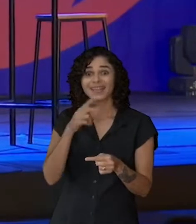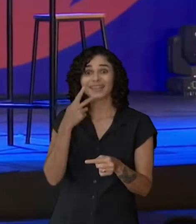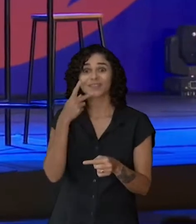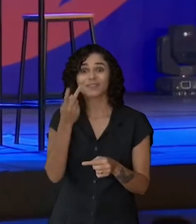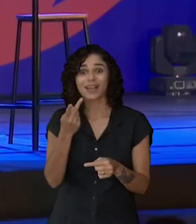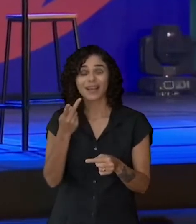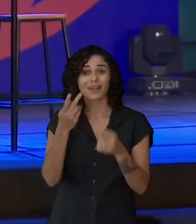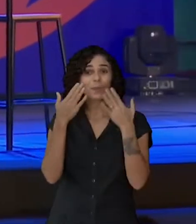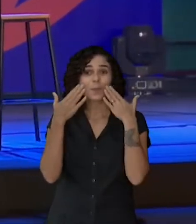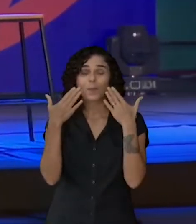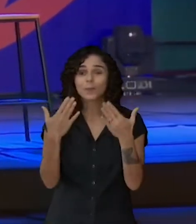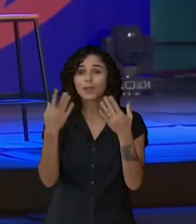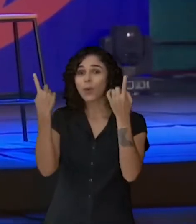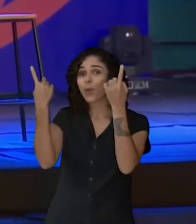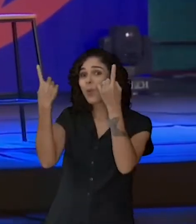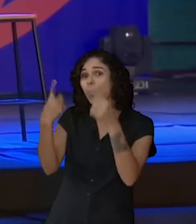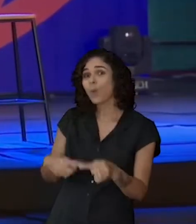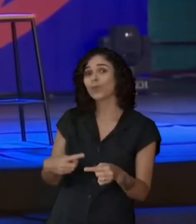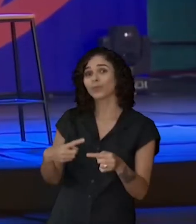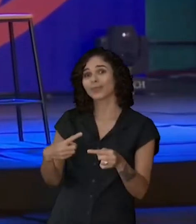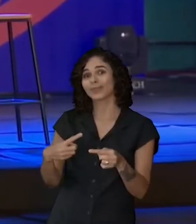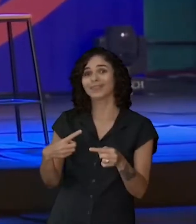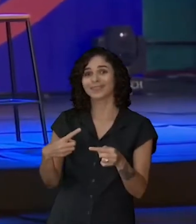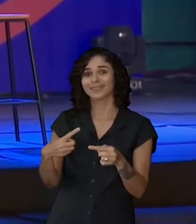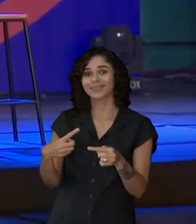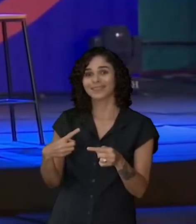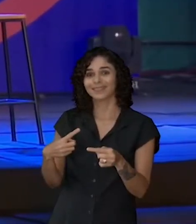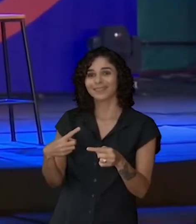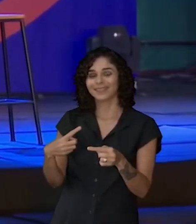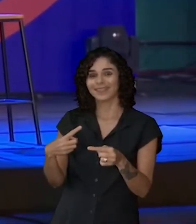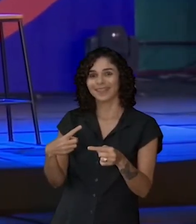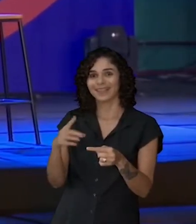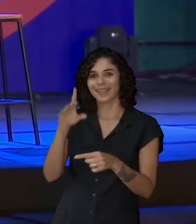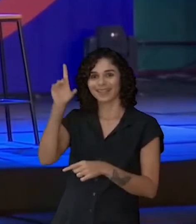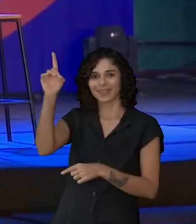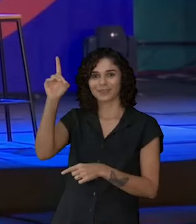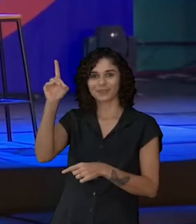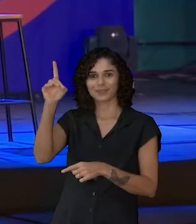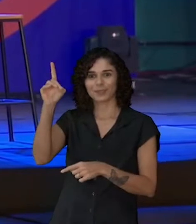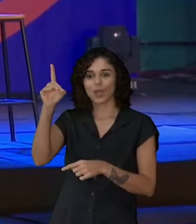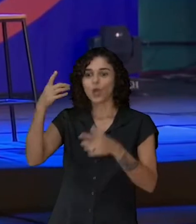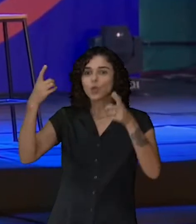publicamente contra o caminho num anfiteatro que tinha